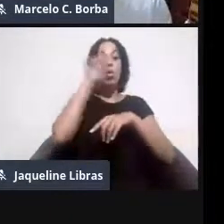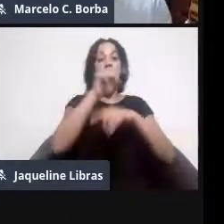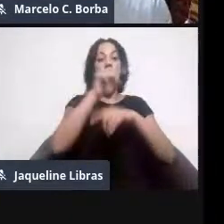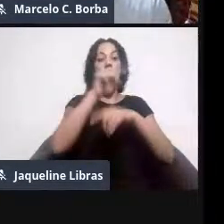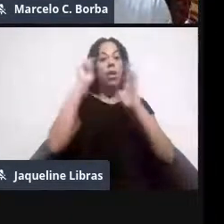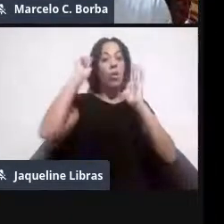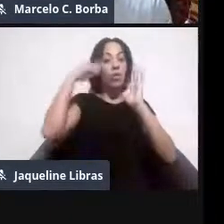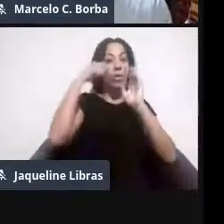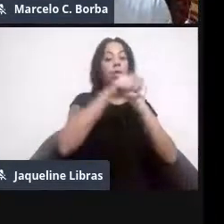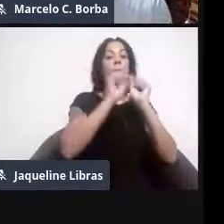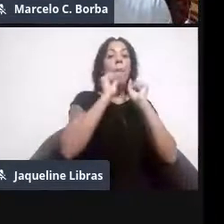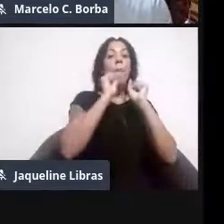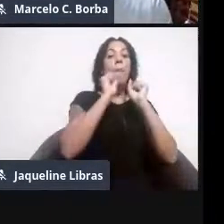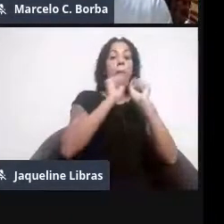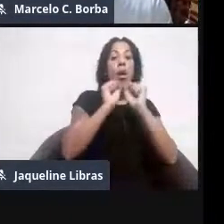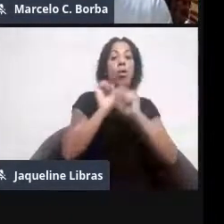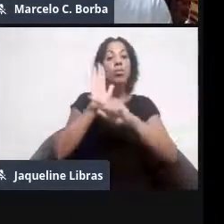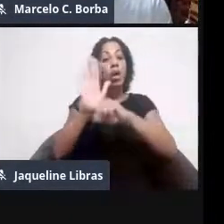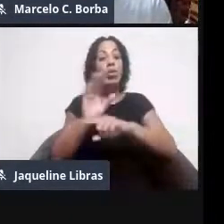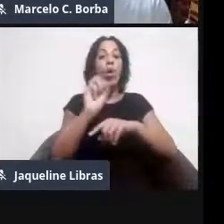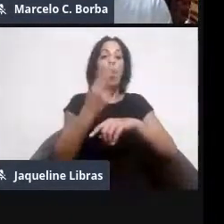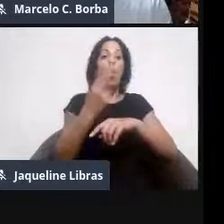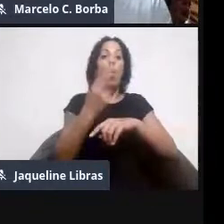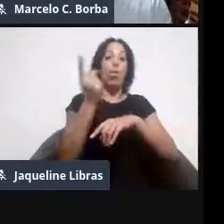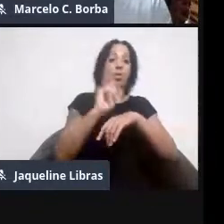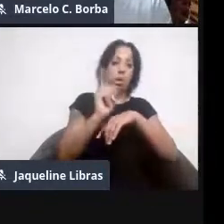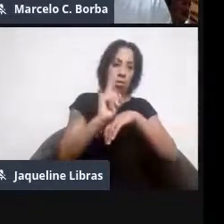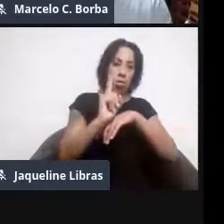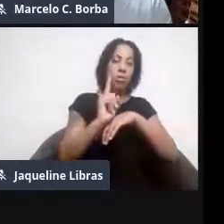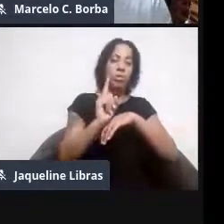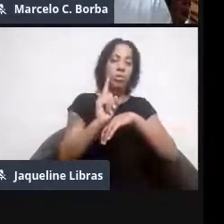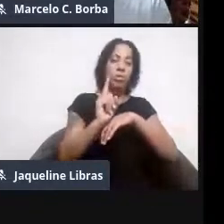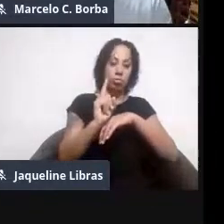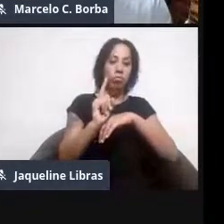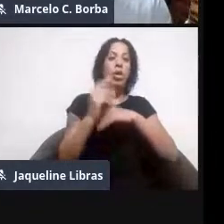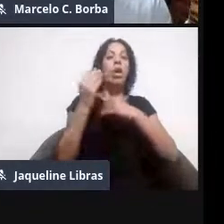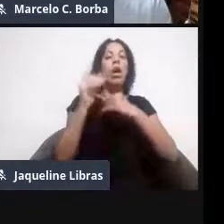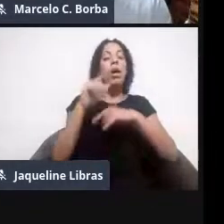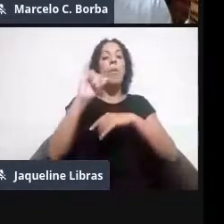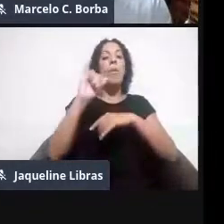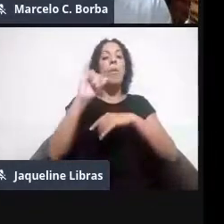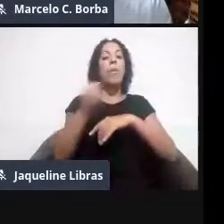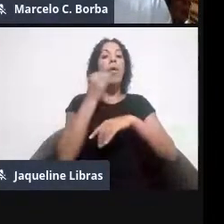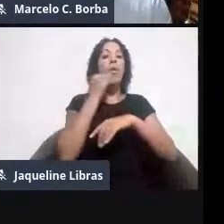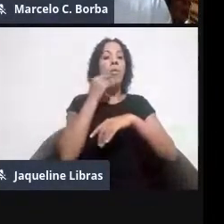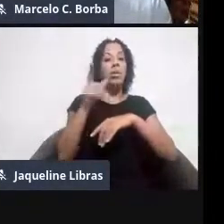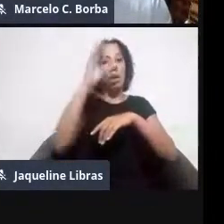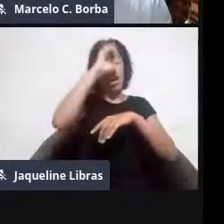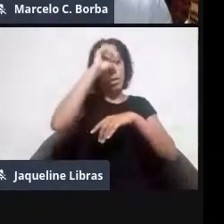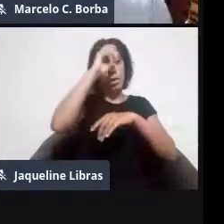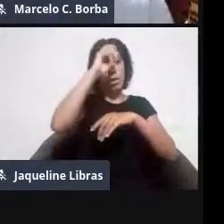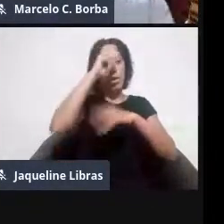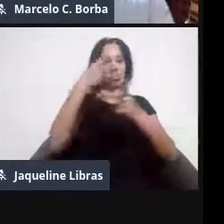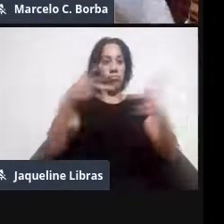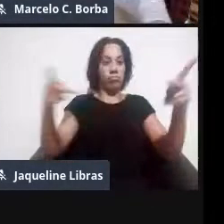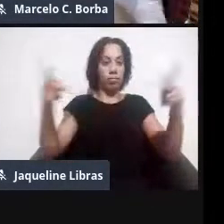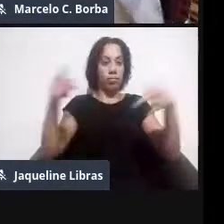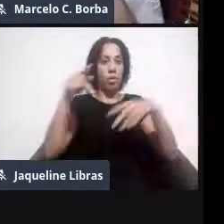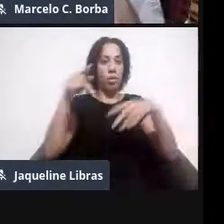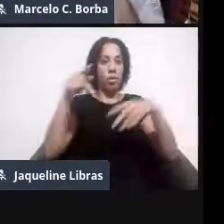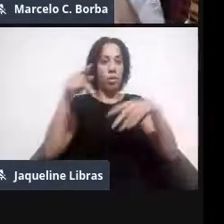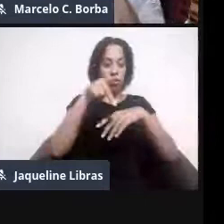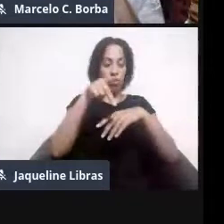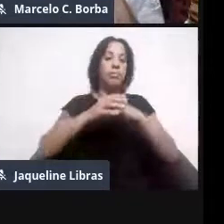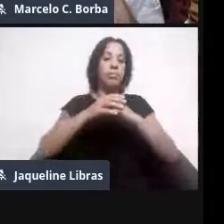pode favorecer ou não nas oportunidades de aprendizagem desse professor. De